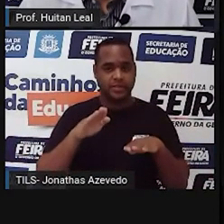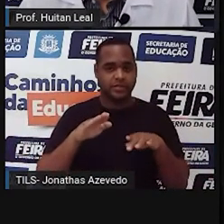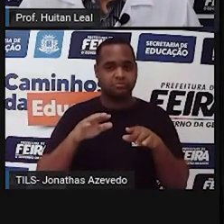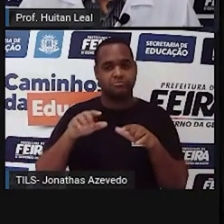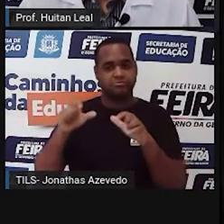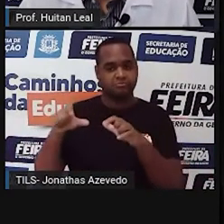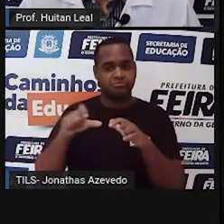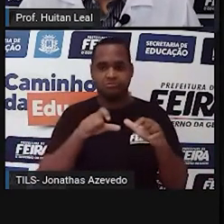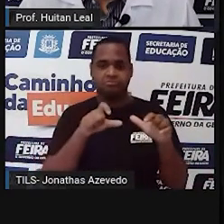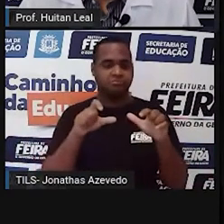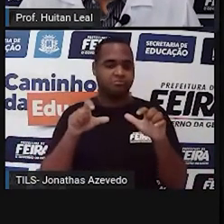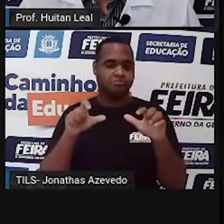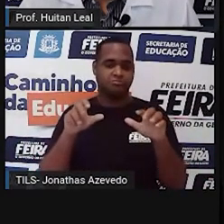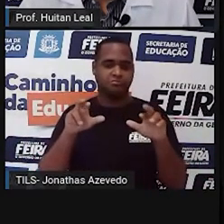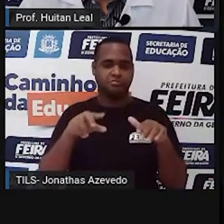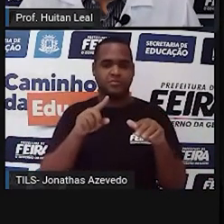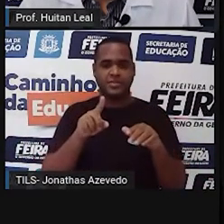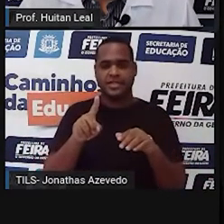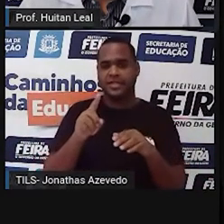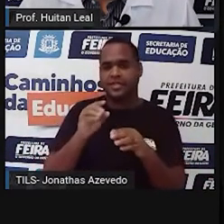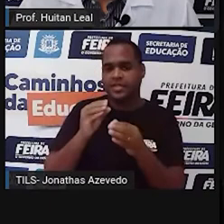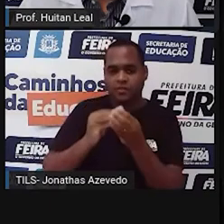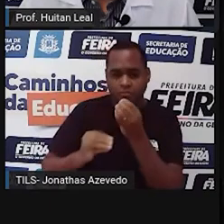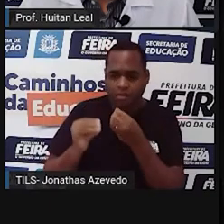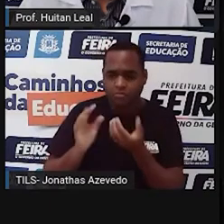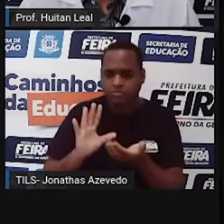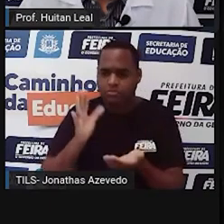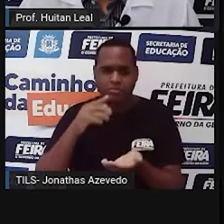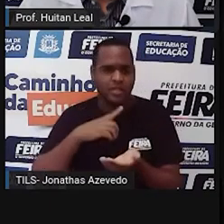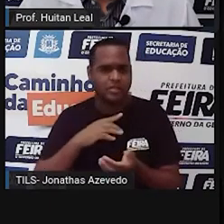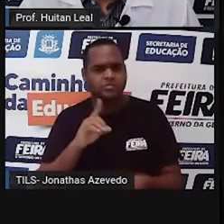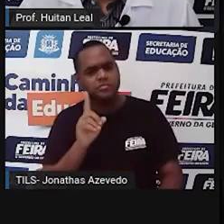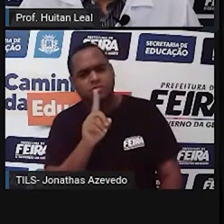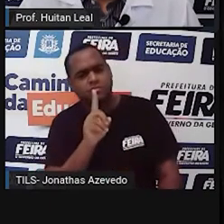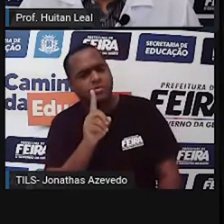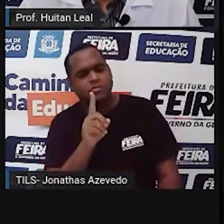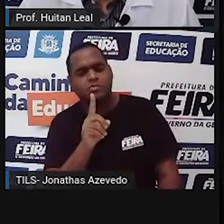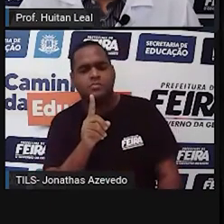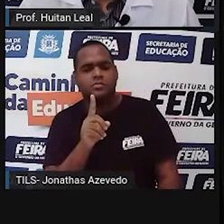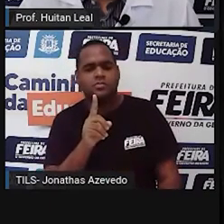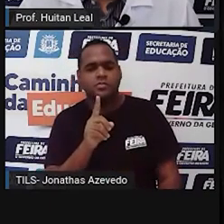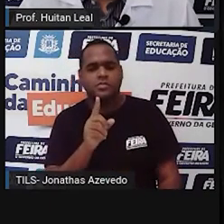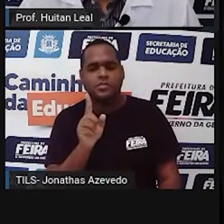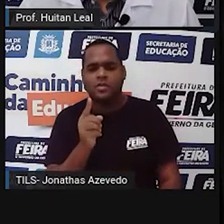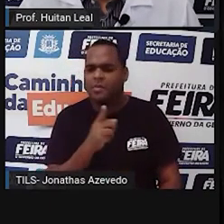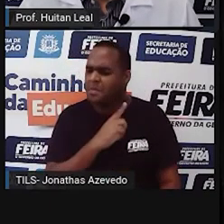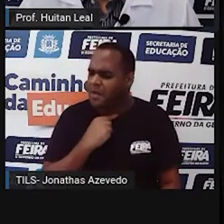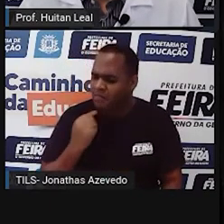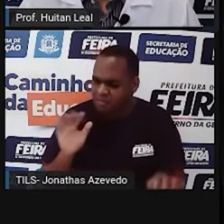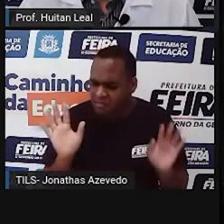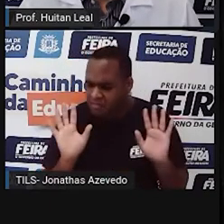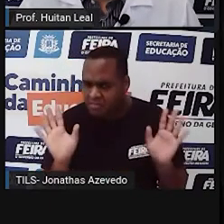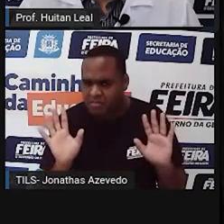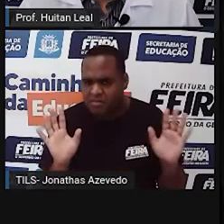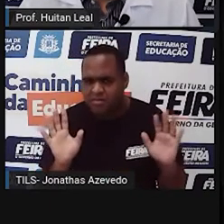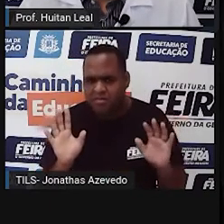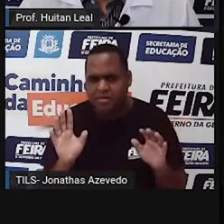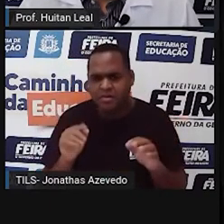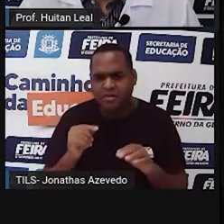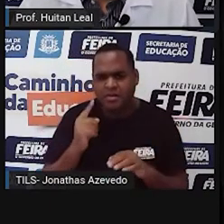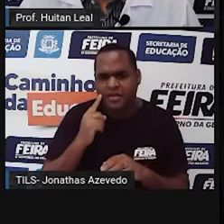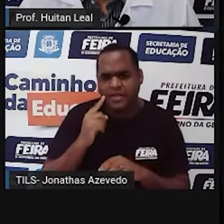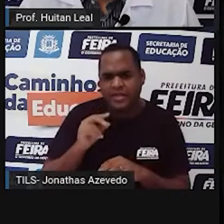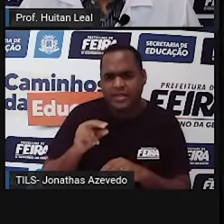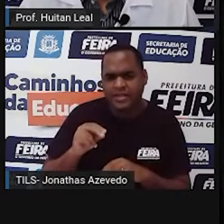circunstância. Ele comeu alguma coisa? Não. Não morra, quatizinho. Olha o